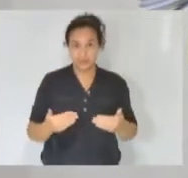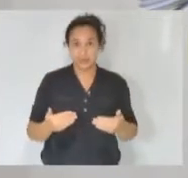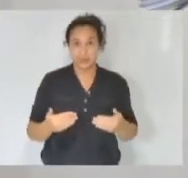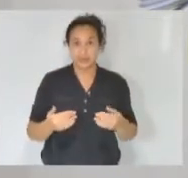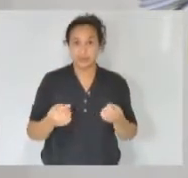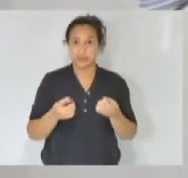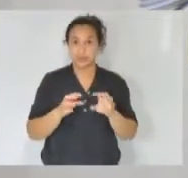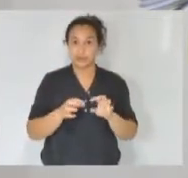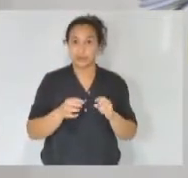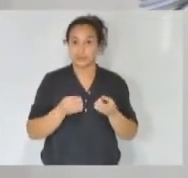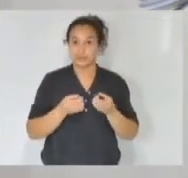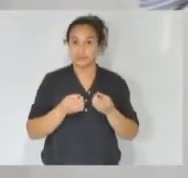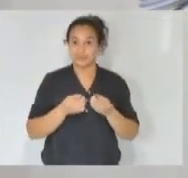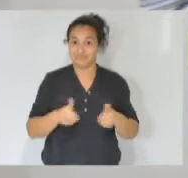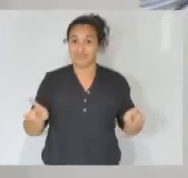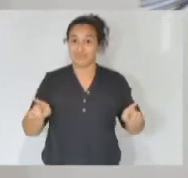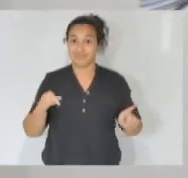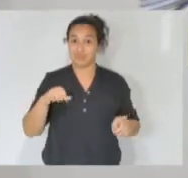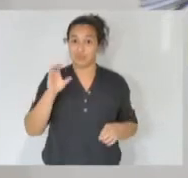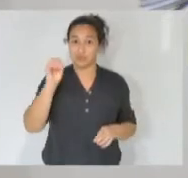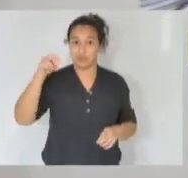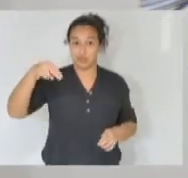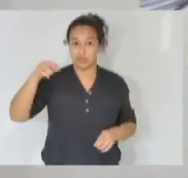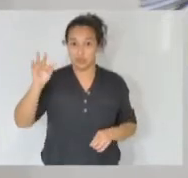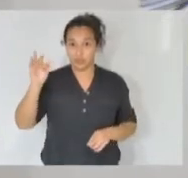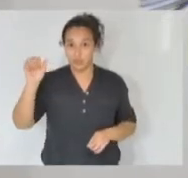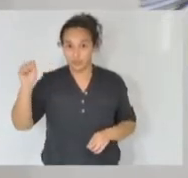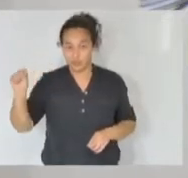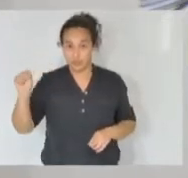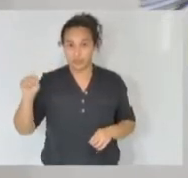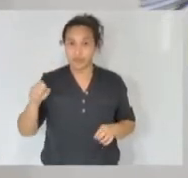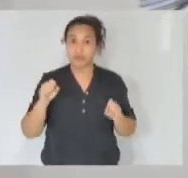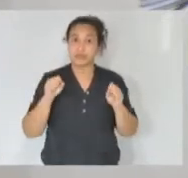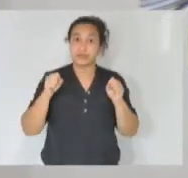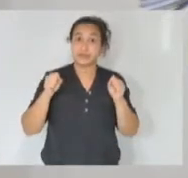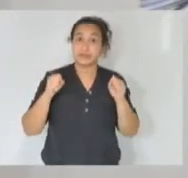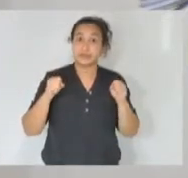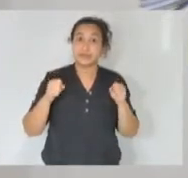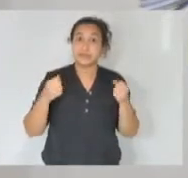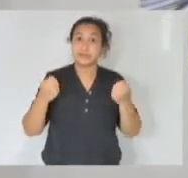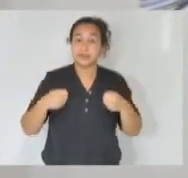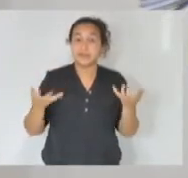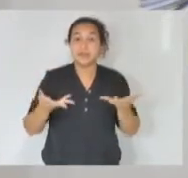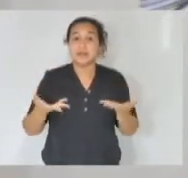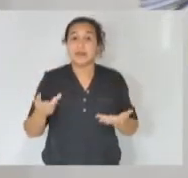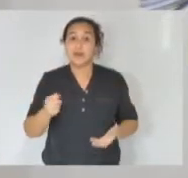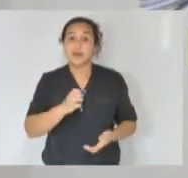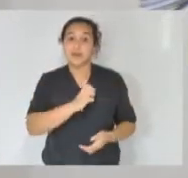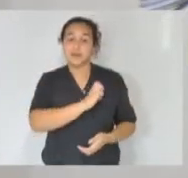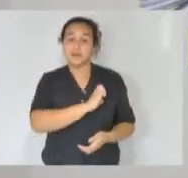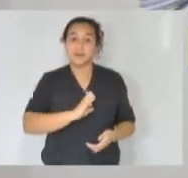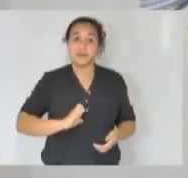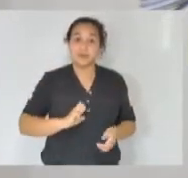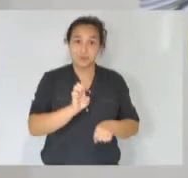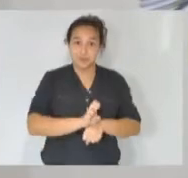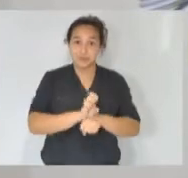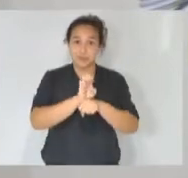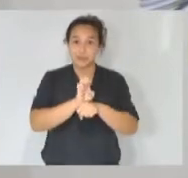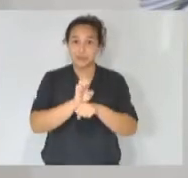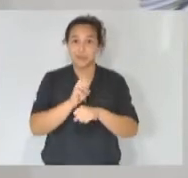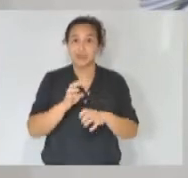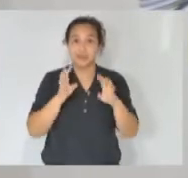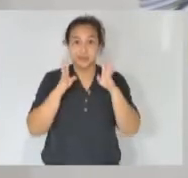em relação ao CONFAS. E basta apenas um Estado fazer isso para que a política